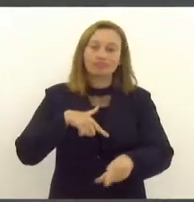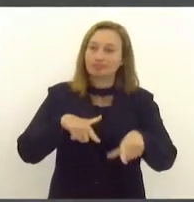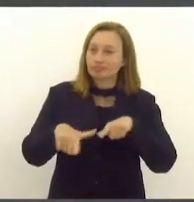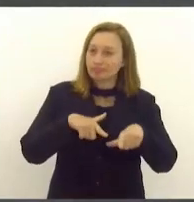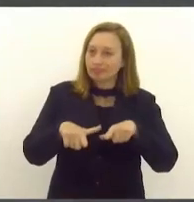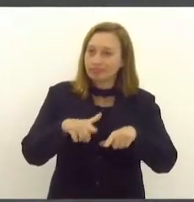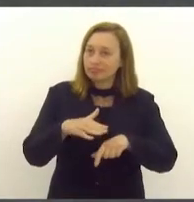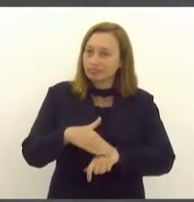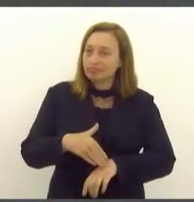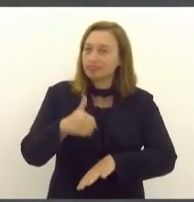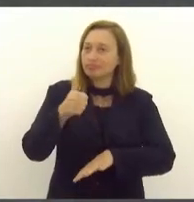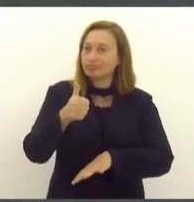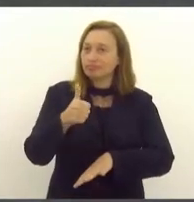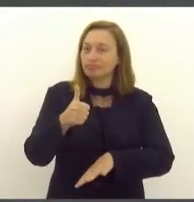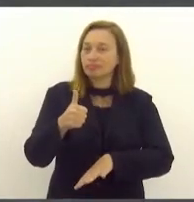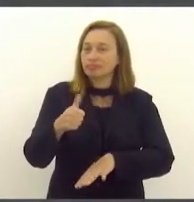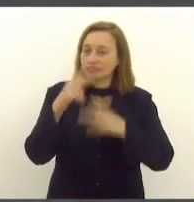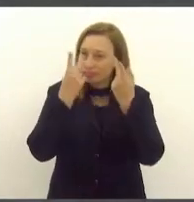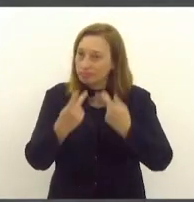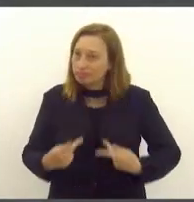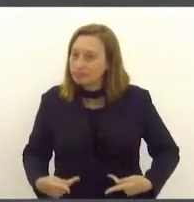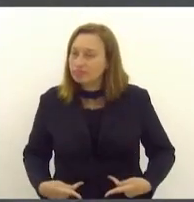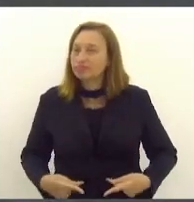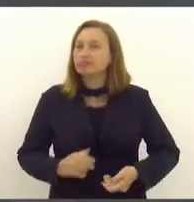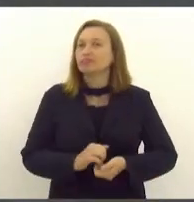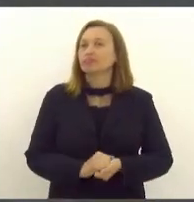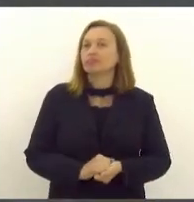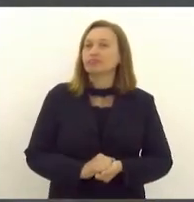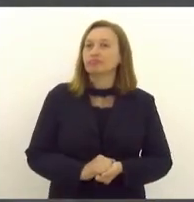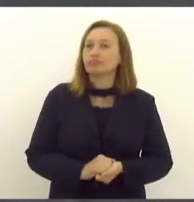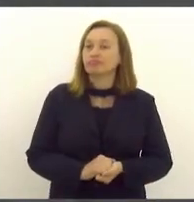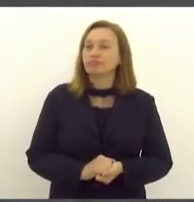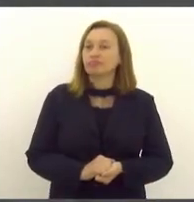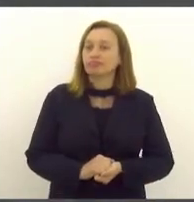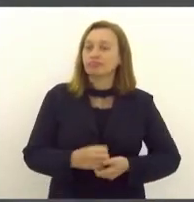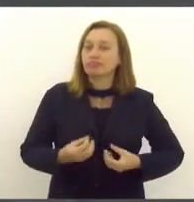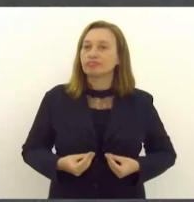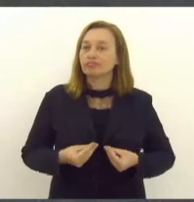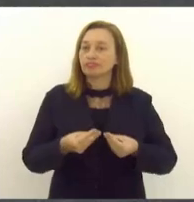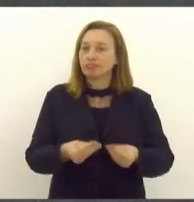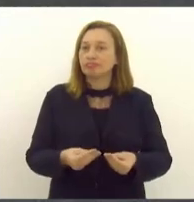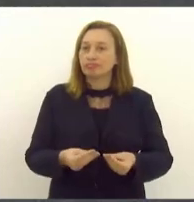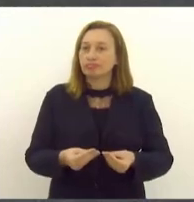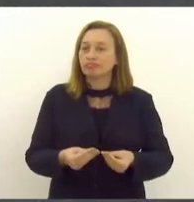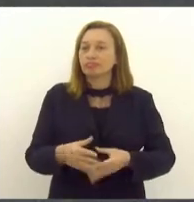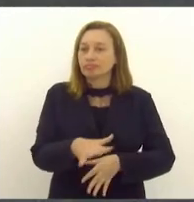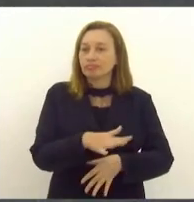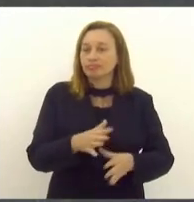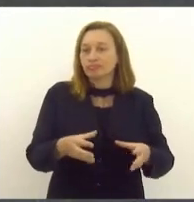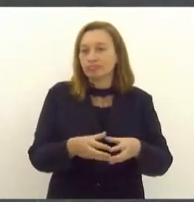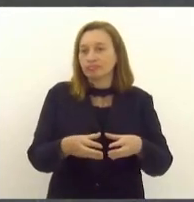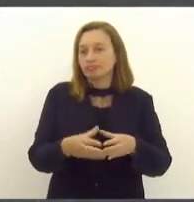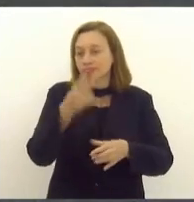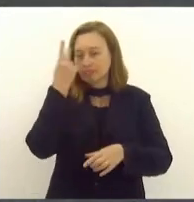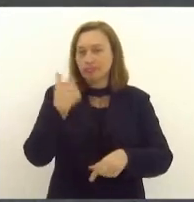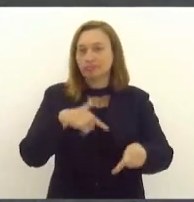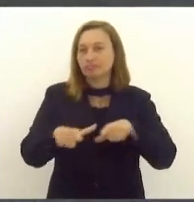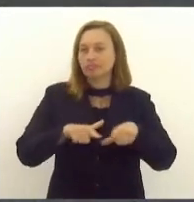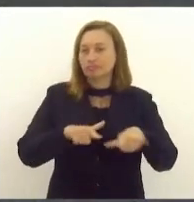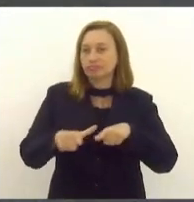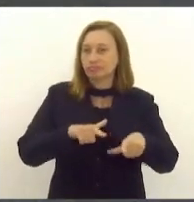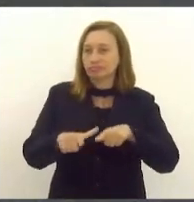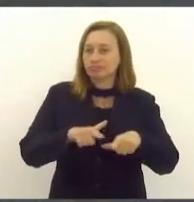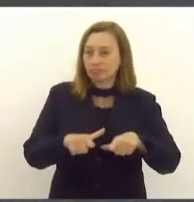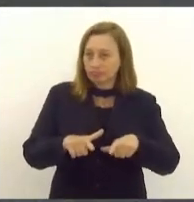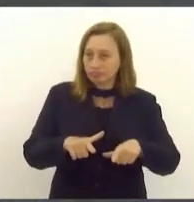a dignidade humana a garantia de entrega para classe trabalhadora de meios para sua subsistência e